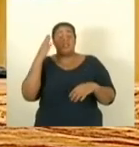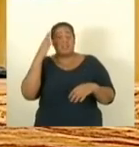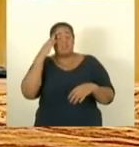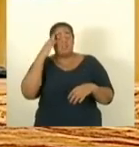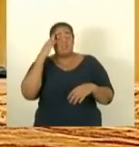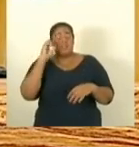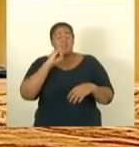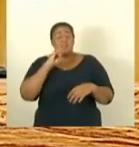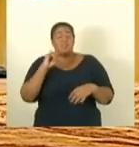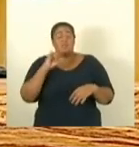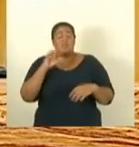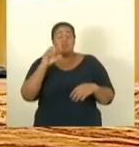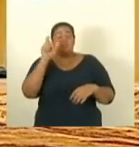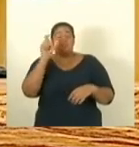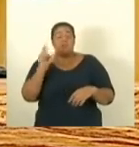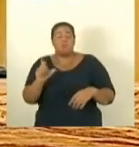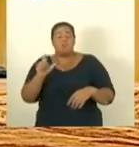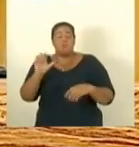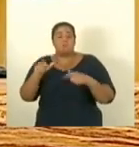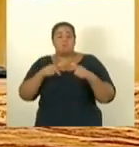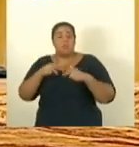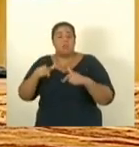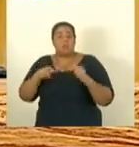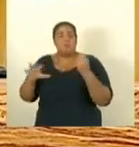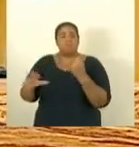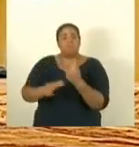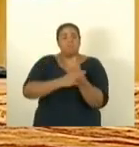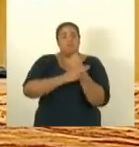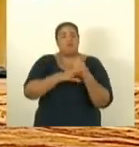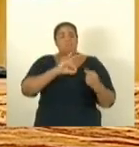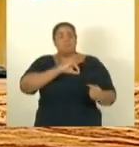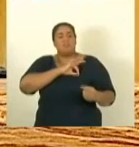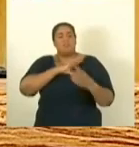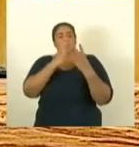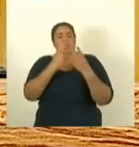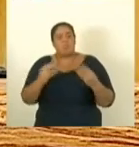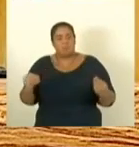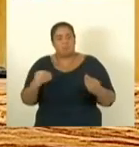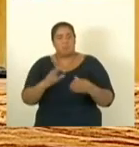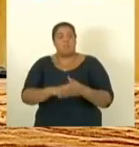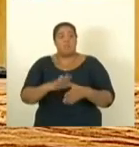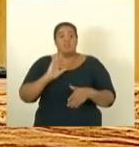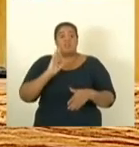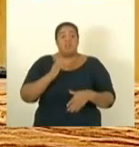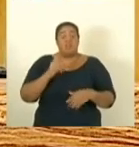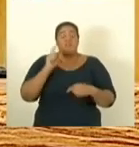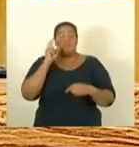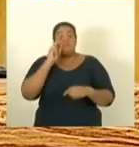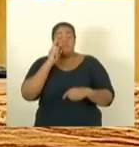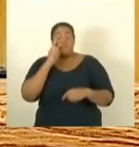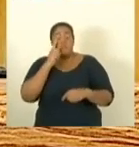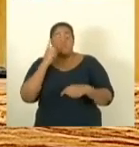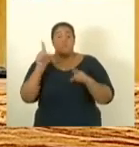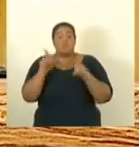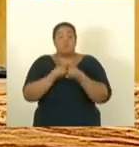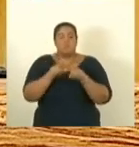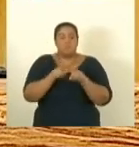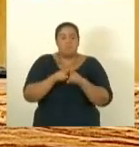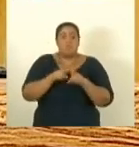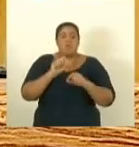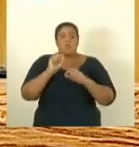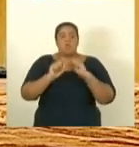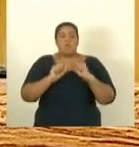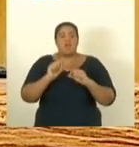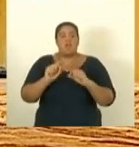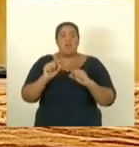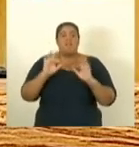vítima. Temos visto uma forte mobilização nas redes sociais de seus colegas e de seus familiares que